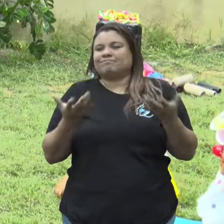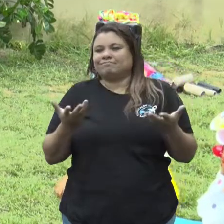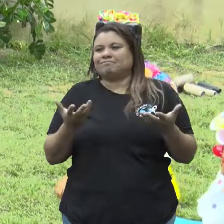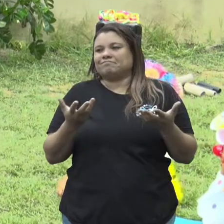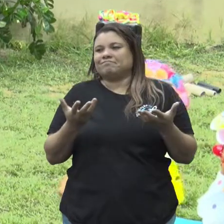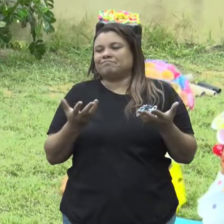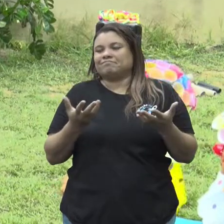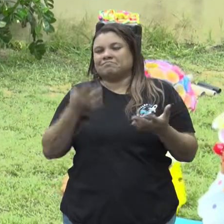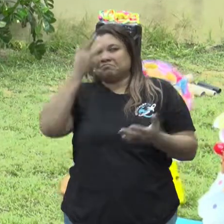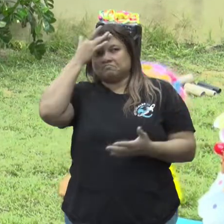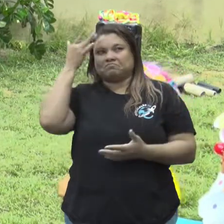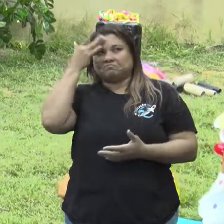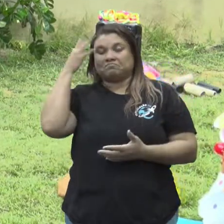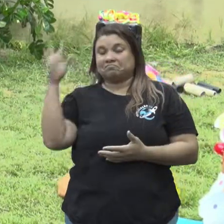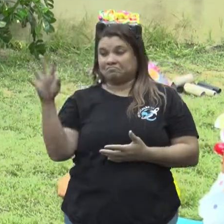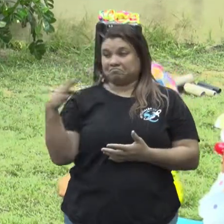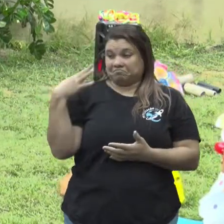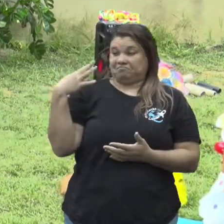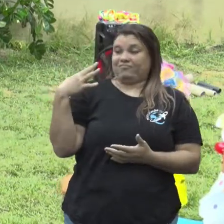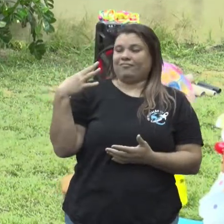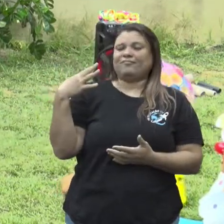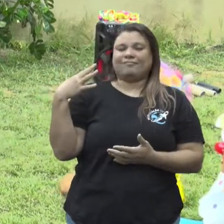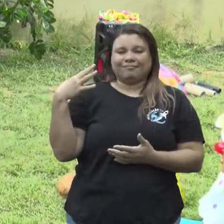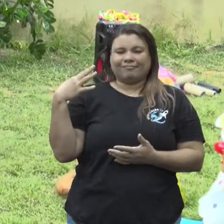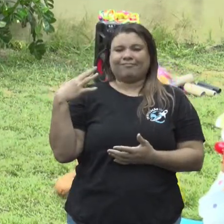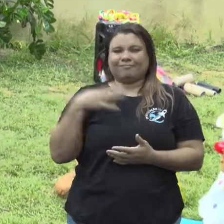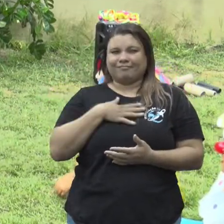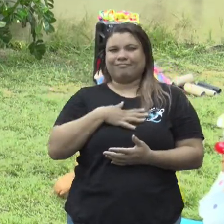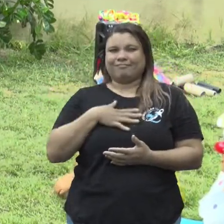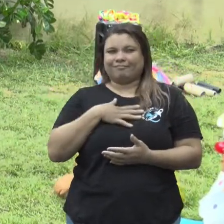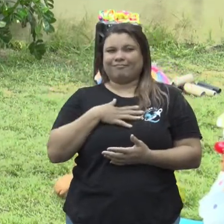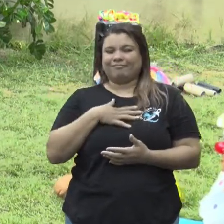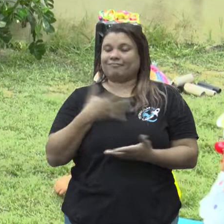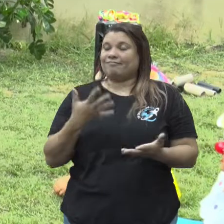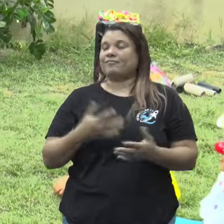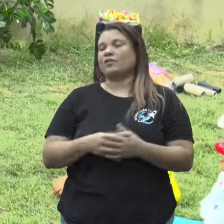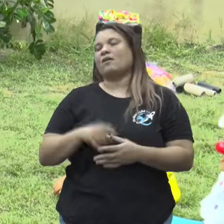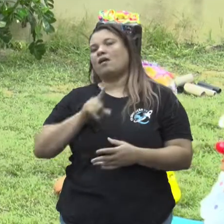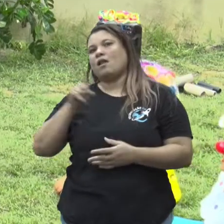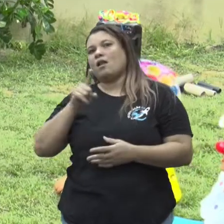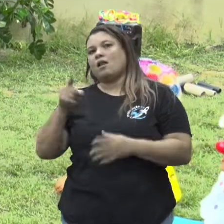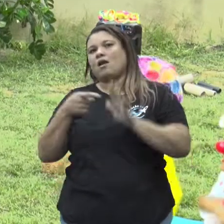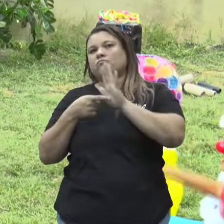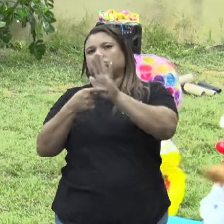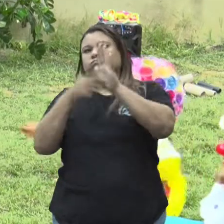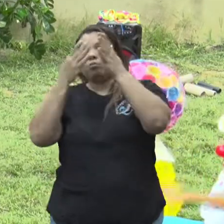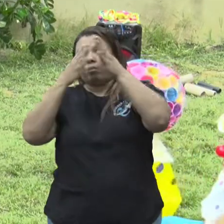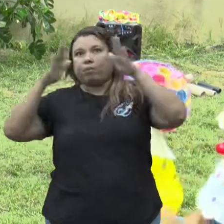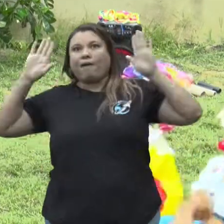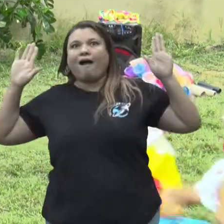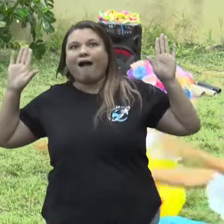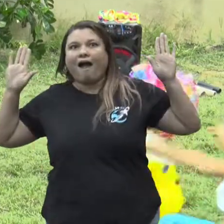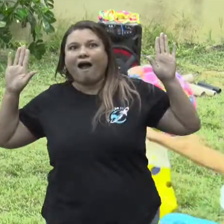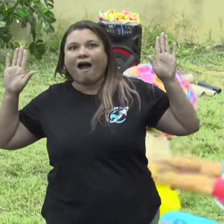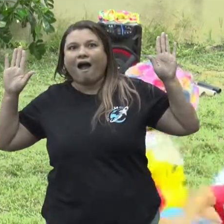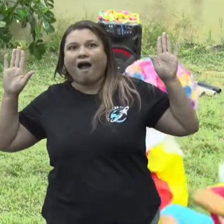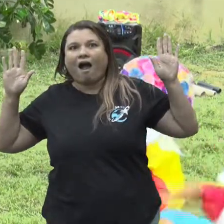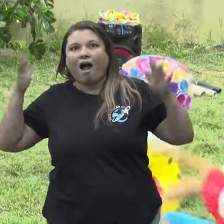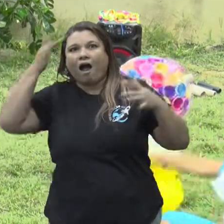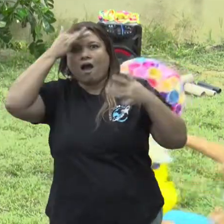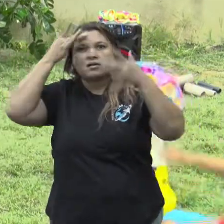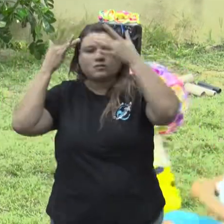vou arrasar. Quando o palhaço chegou para fazer o show, foi embora!